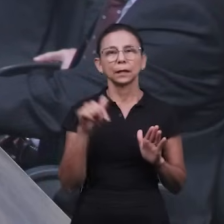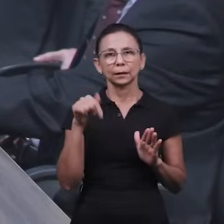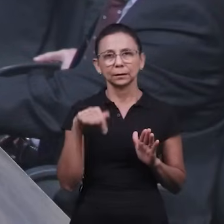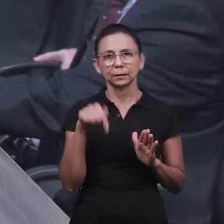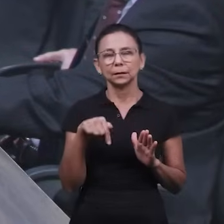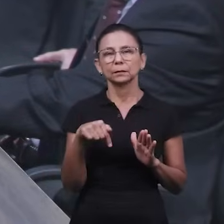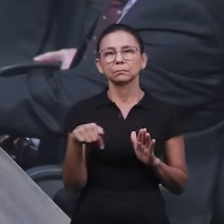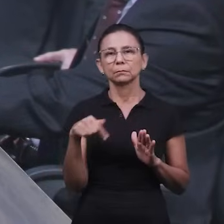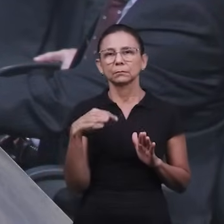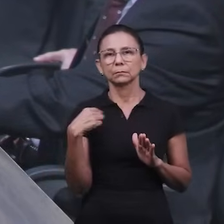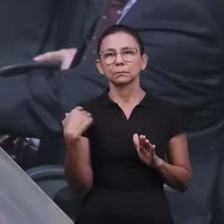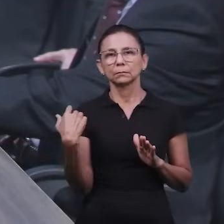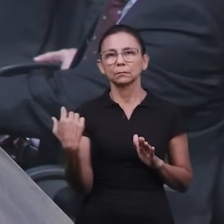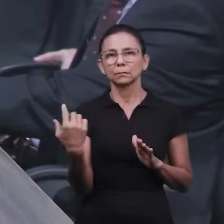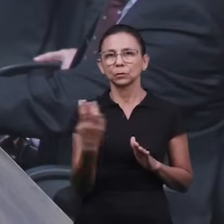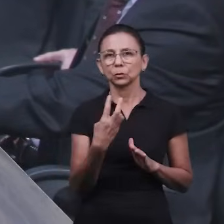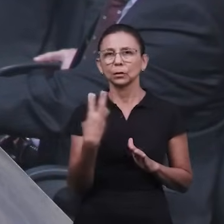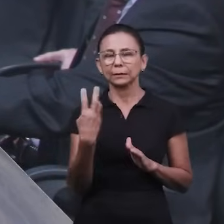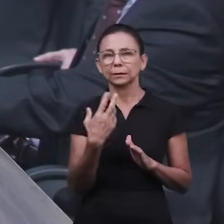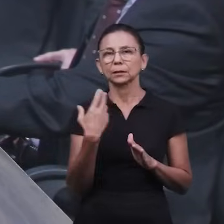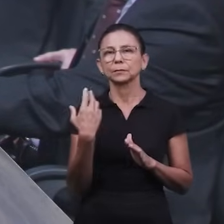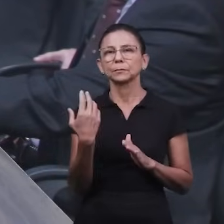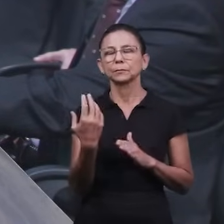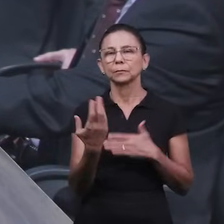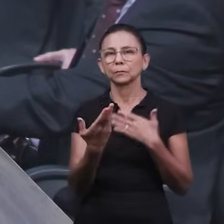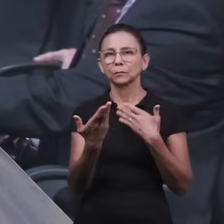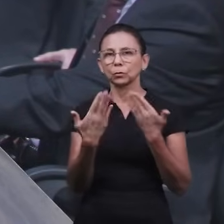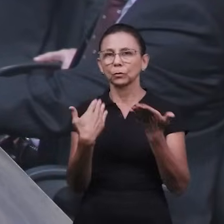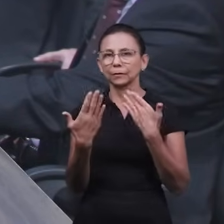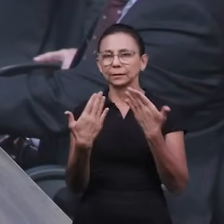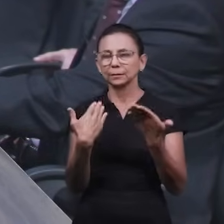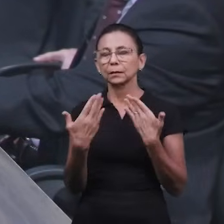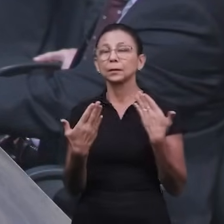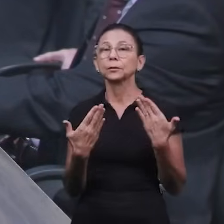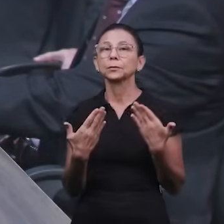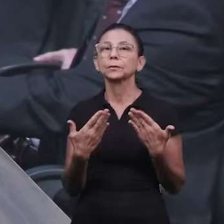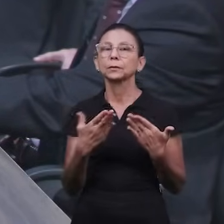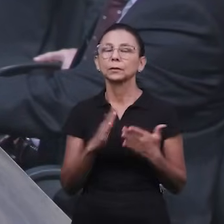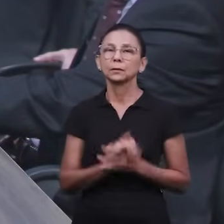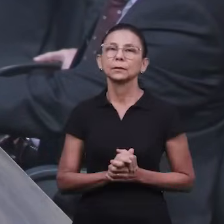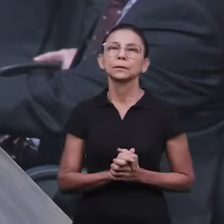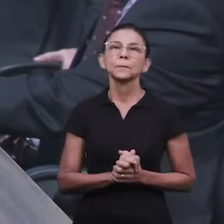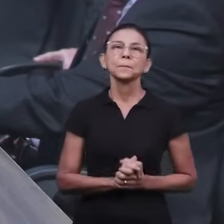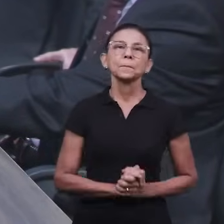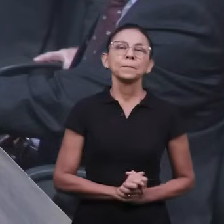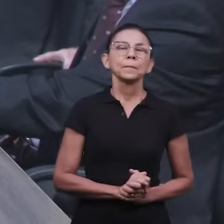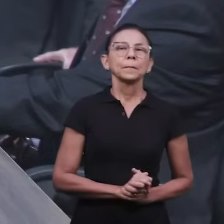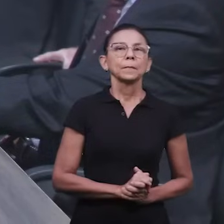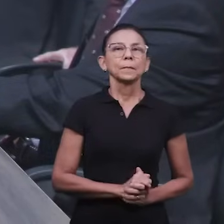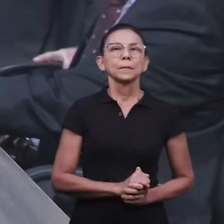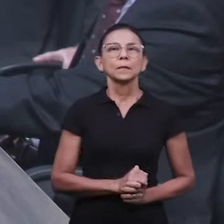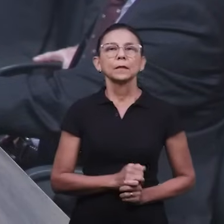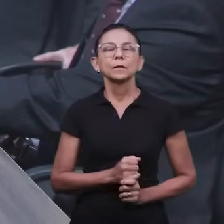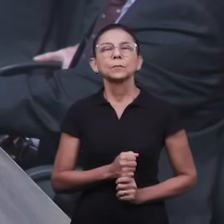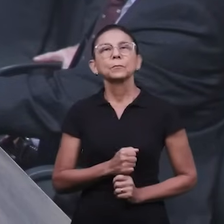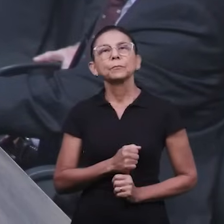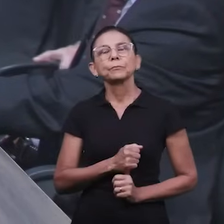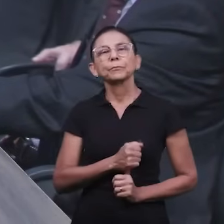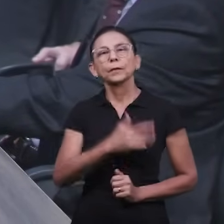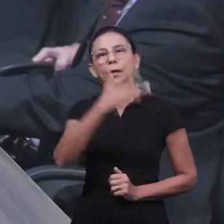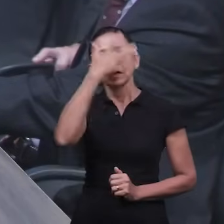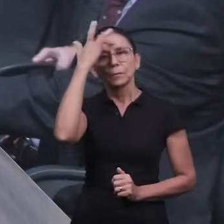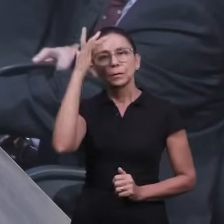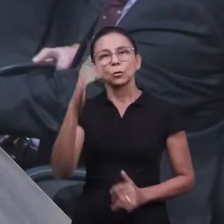compartilhando entre nós, falando até dessa continuidade. A pessoa, ela viu uma situação sendo resolvida,